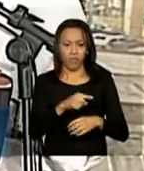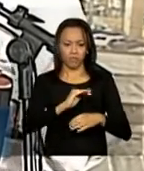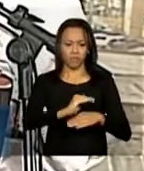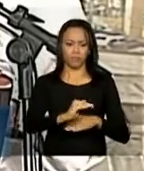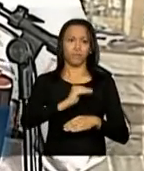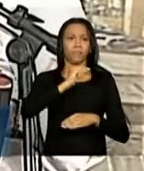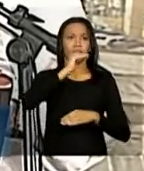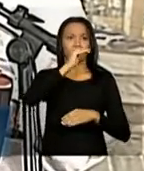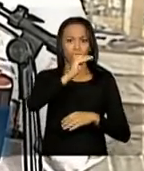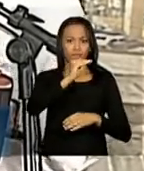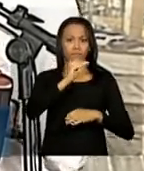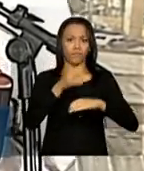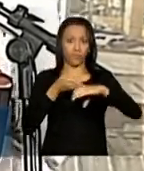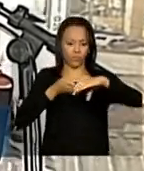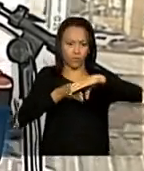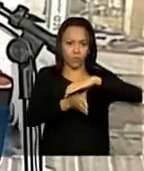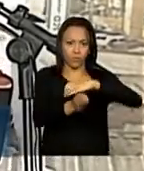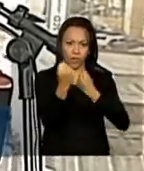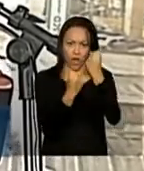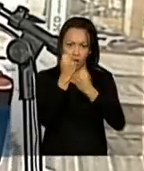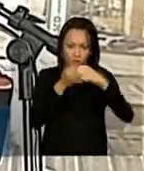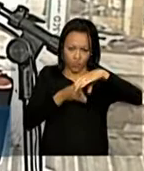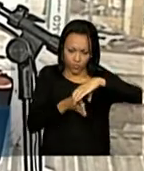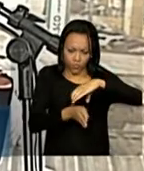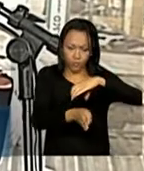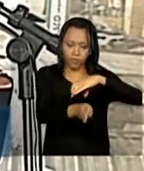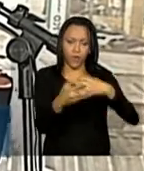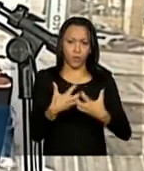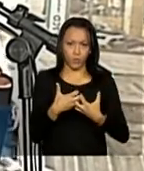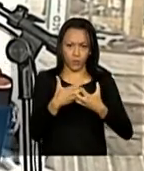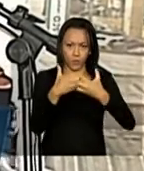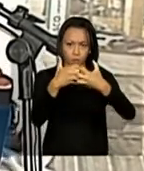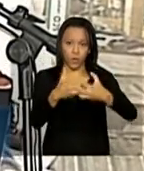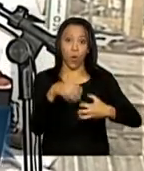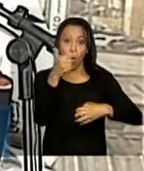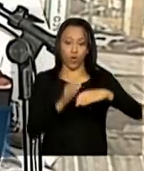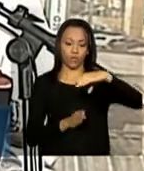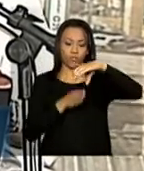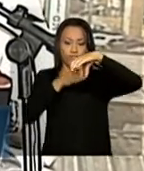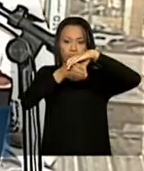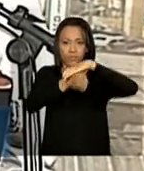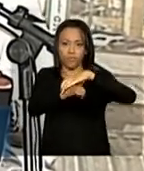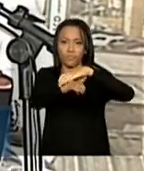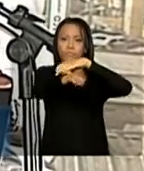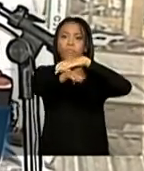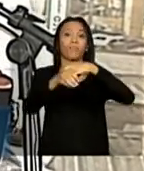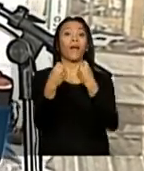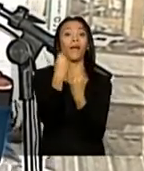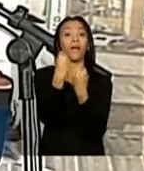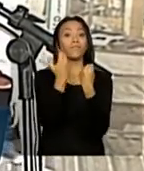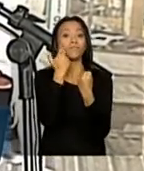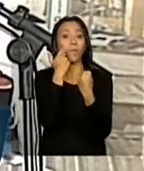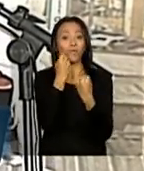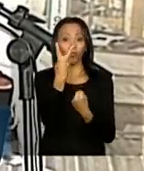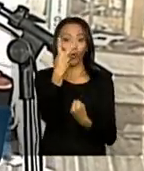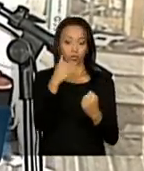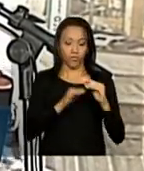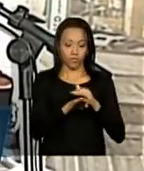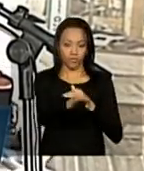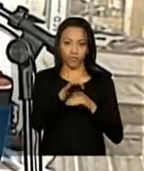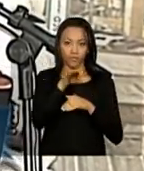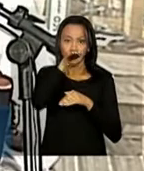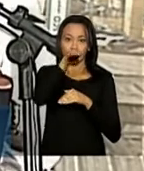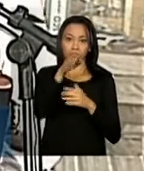um túnel em 2 níveis, embaixo para carreta, em cima para carro normal. E, portanto, fizemos algo